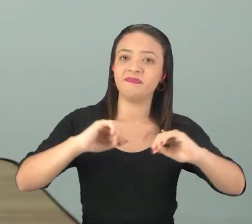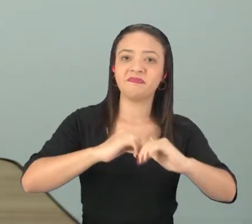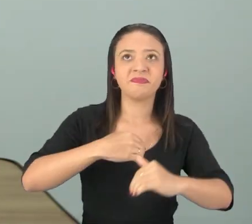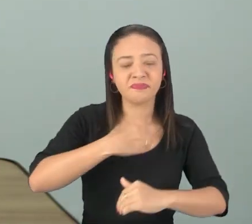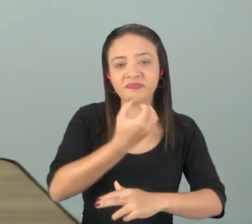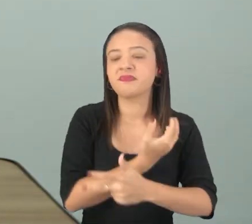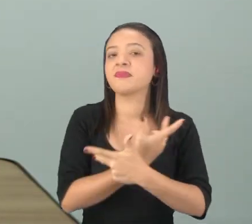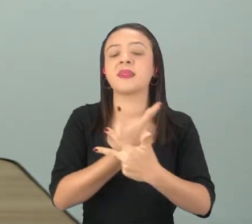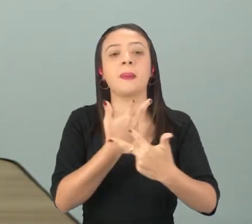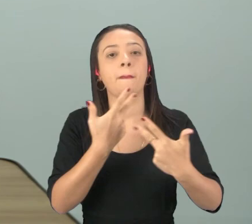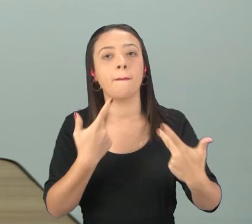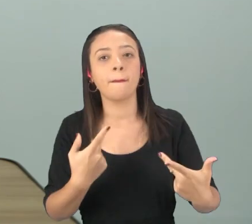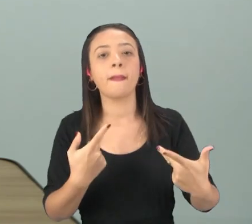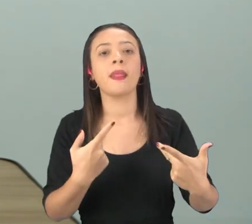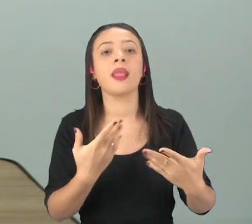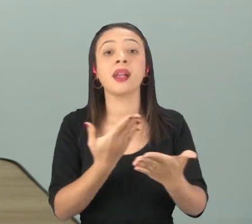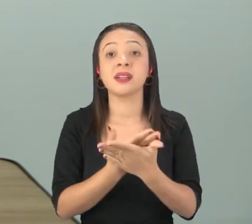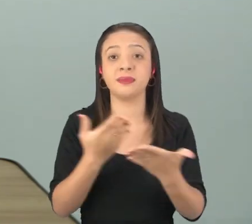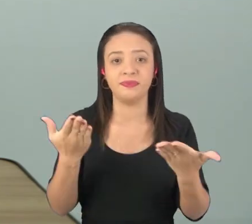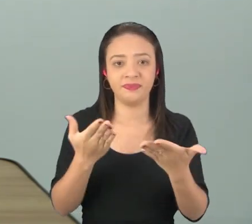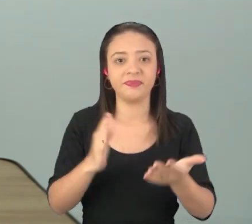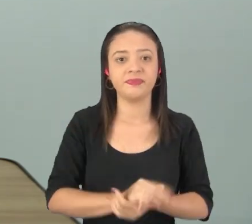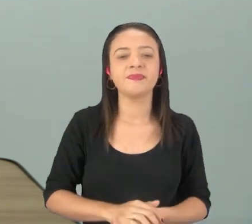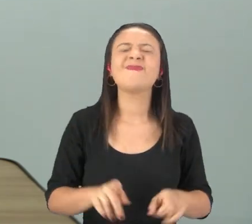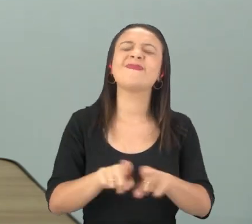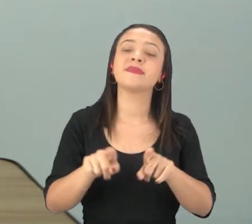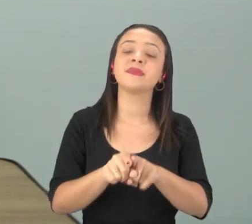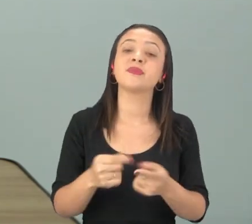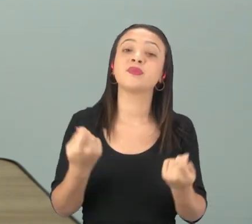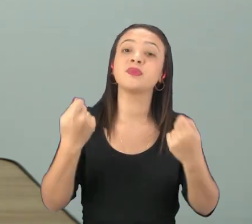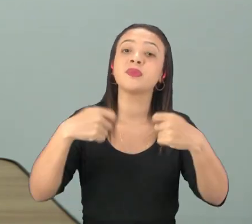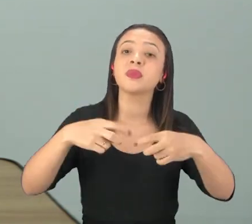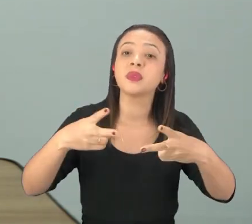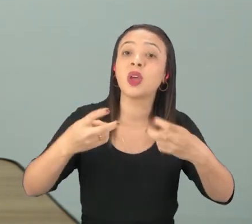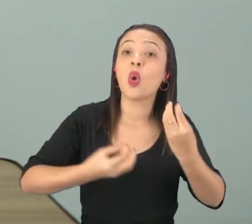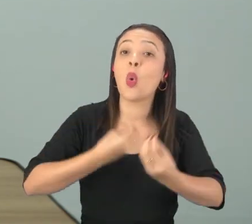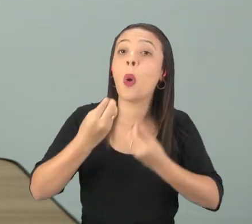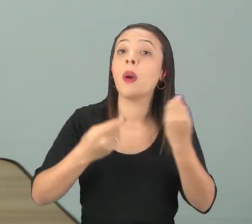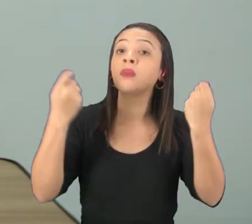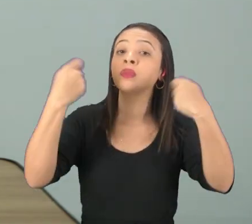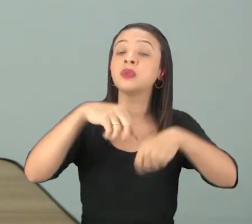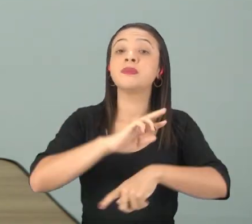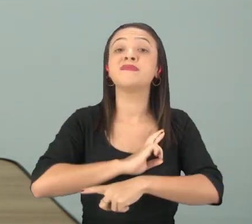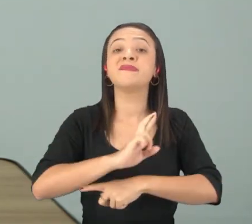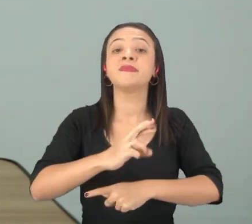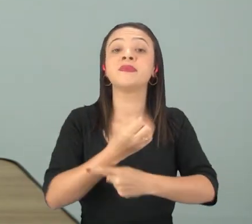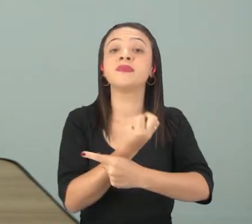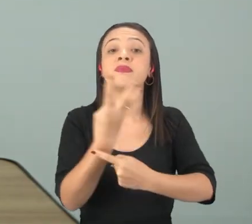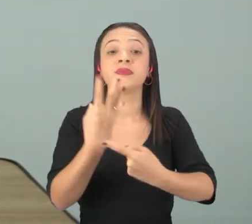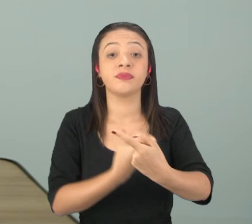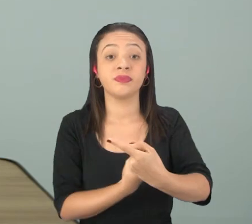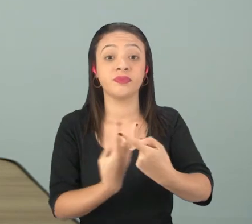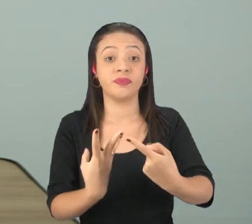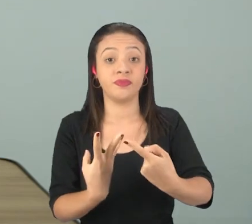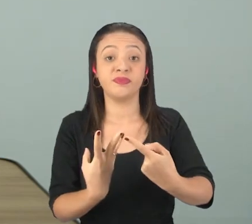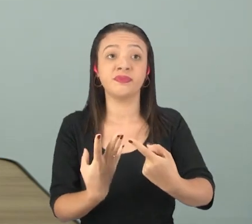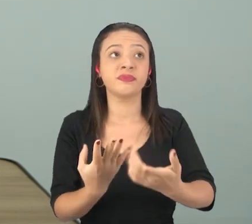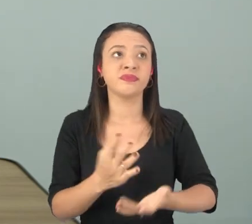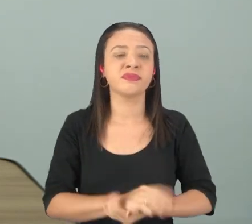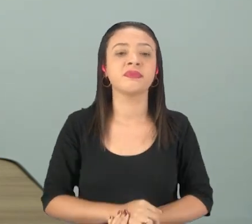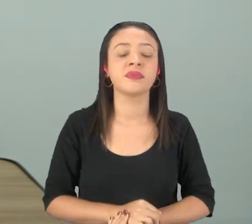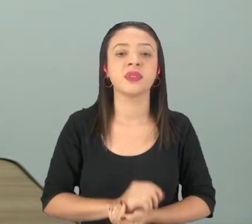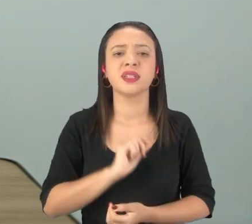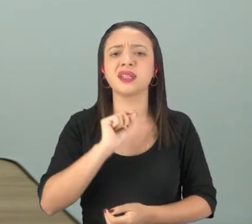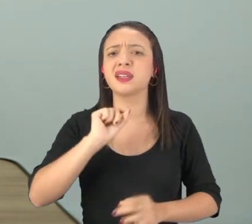frutas nessa aula de hoje percebemos como nós podemos representar uma fração unitária né